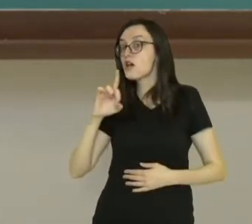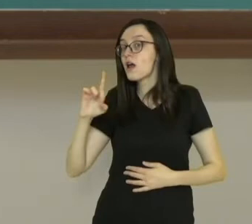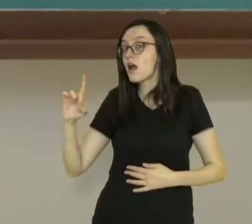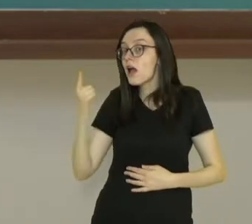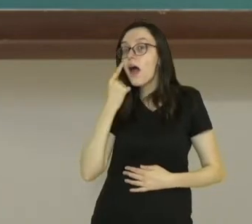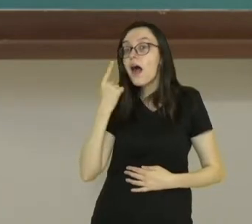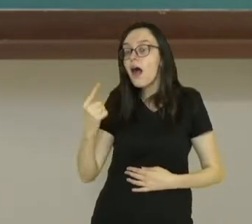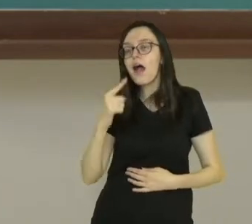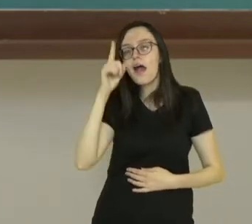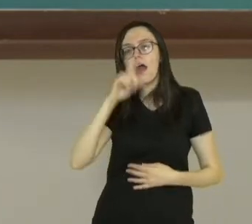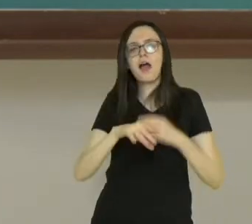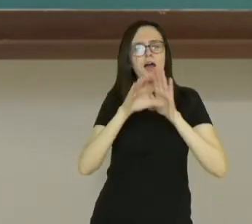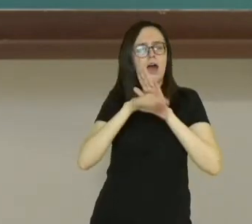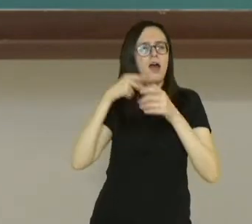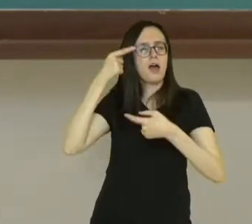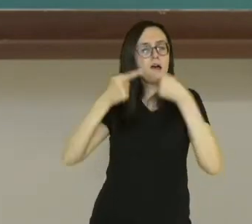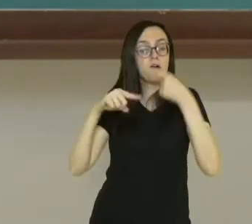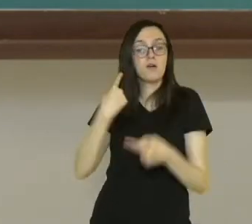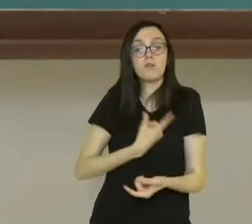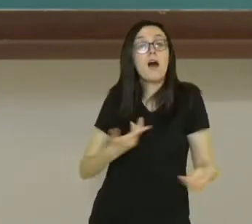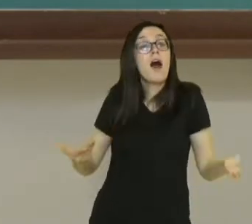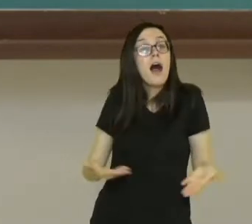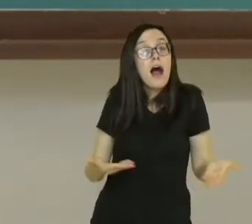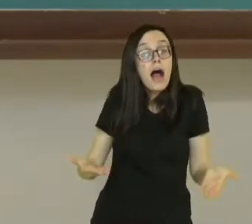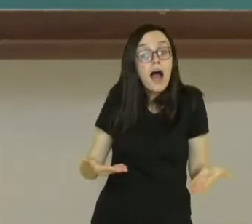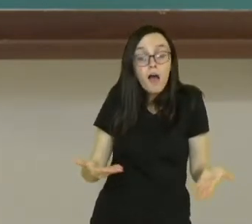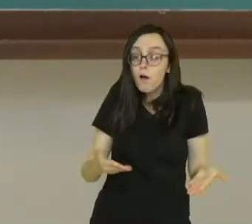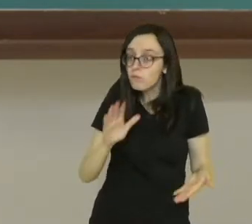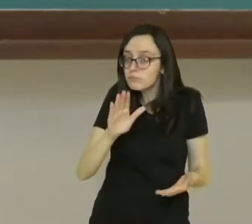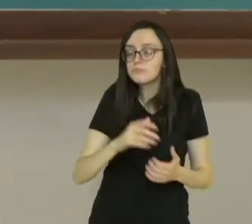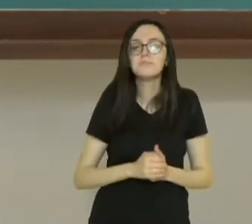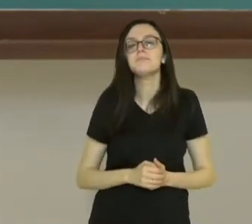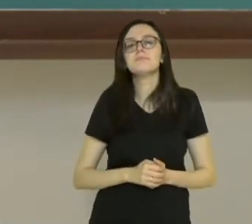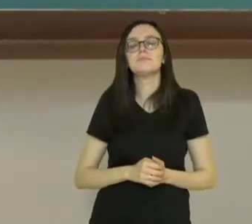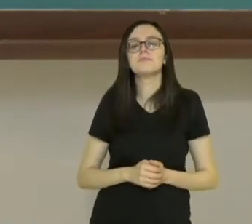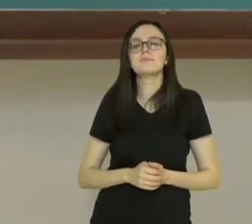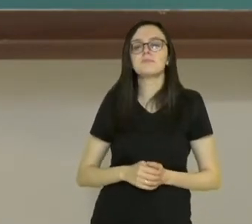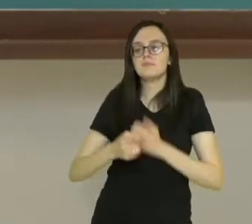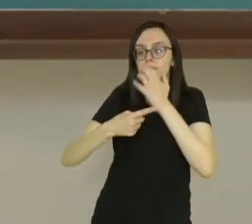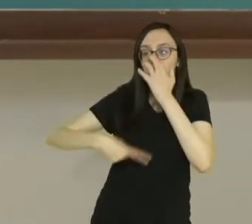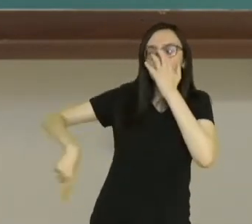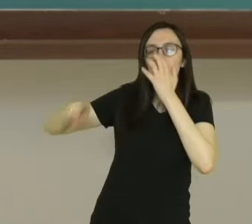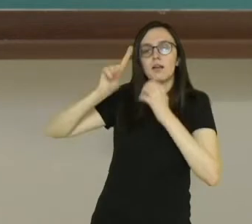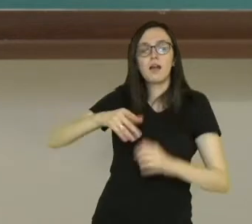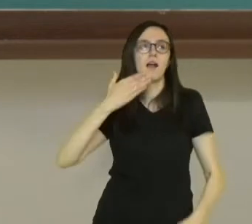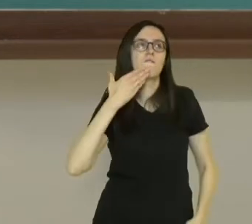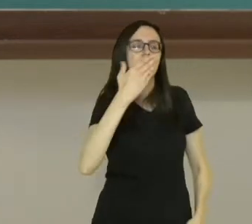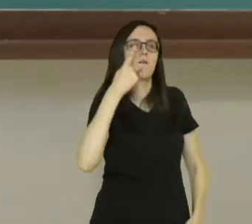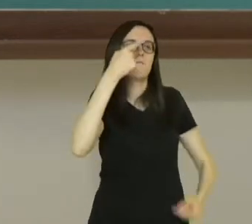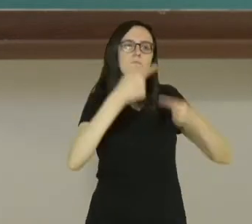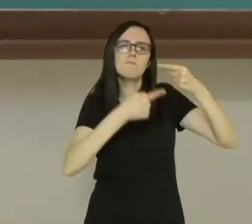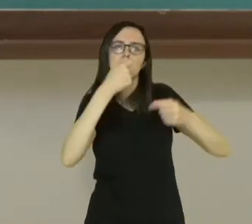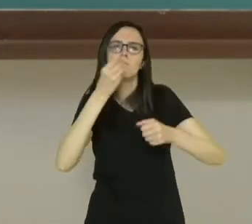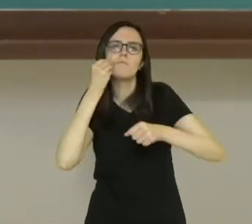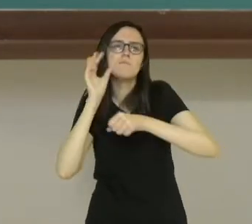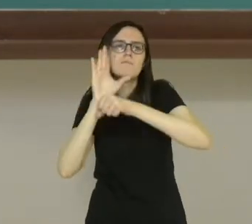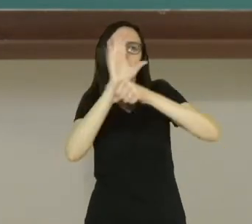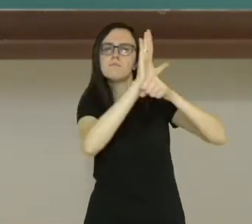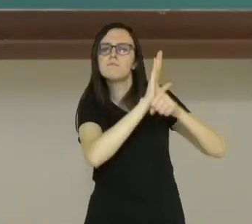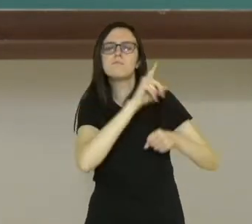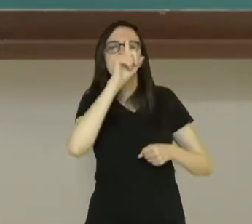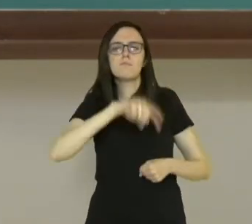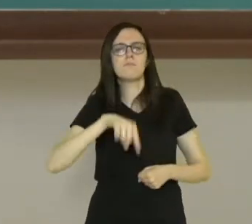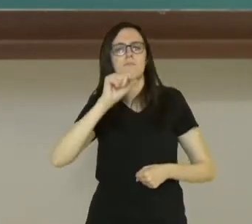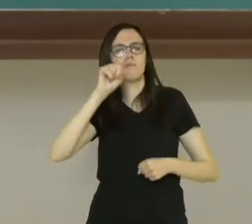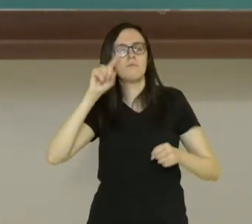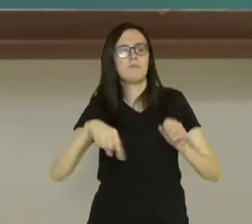que vai conceituar conceitos políticos do nosso mundo atual, inclusive. E eles eram a favor de uma política que beneficiasse essa